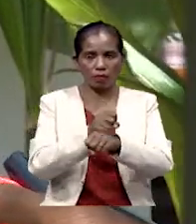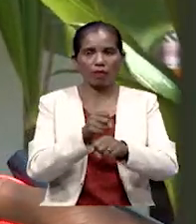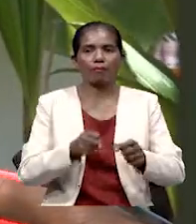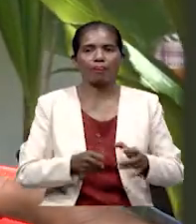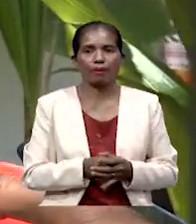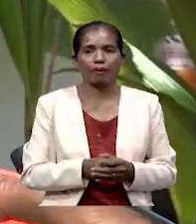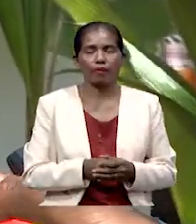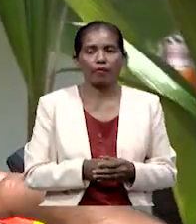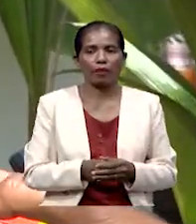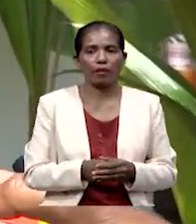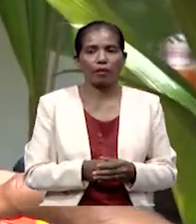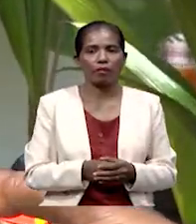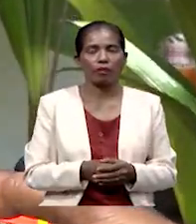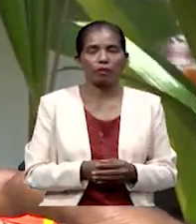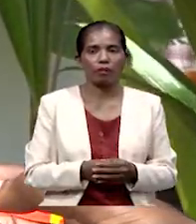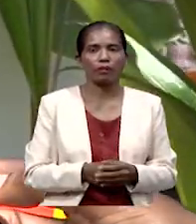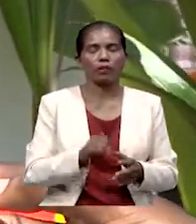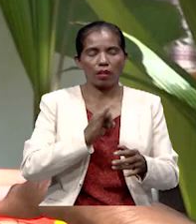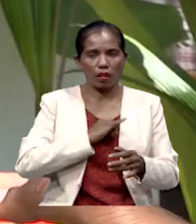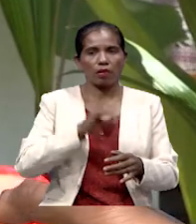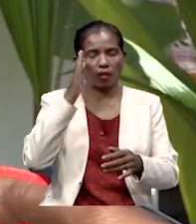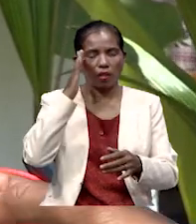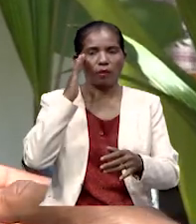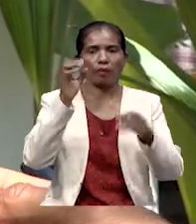E então, ao não embele,